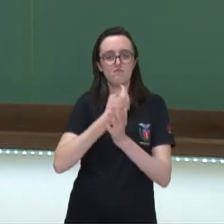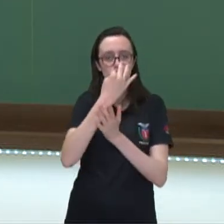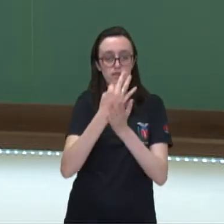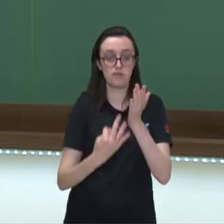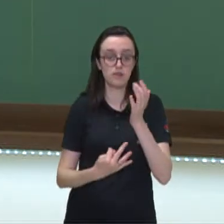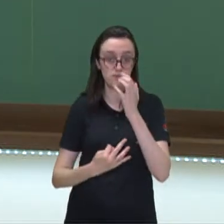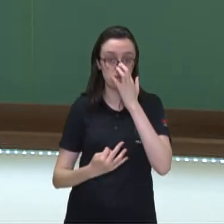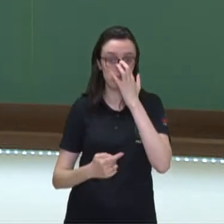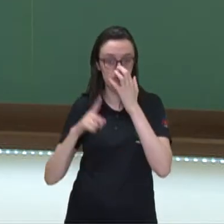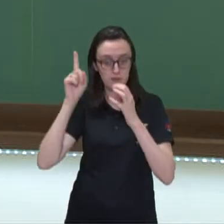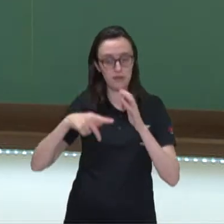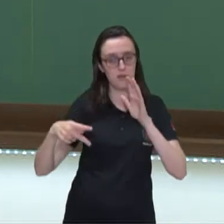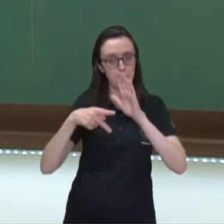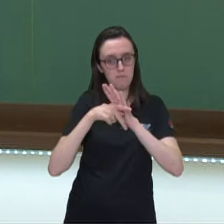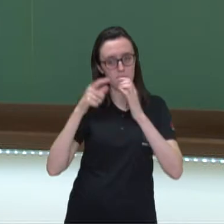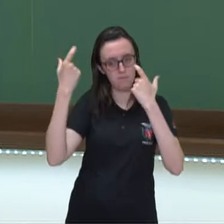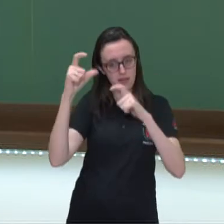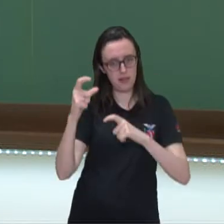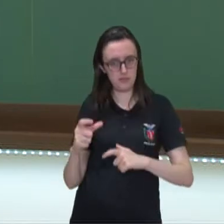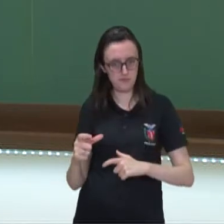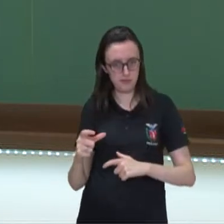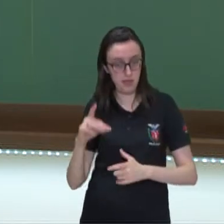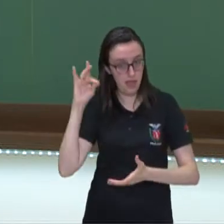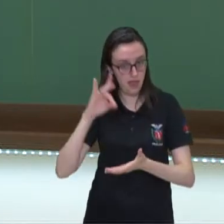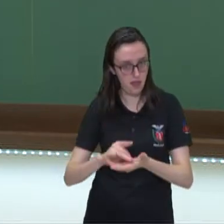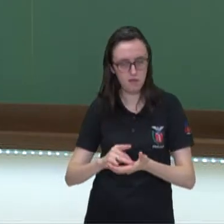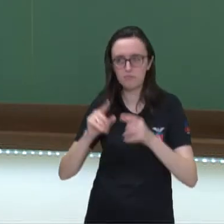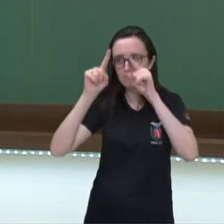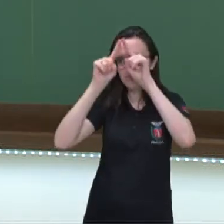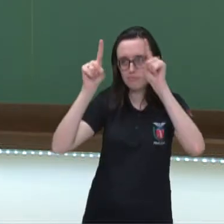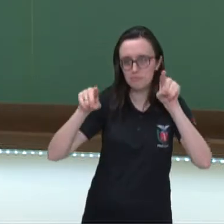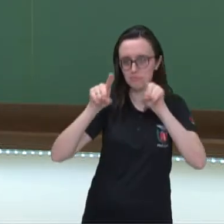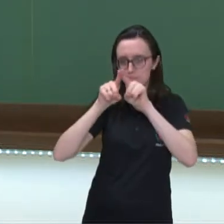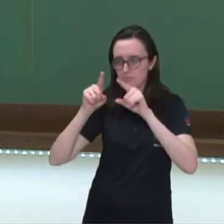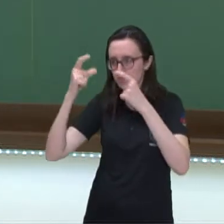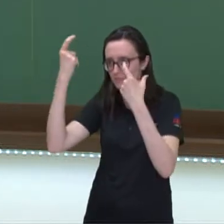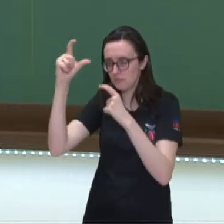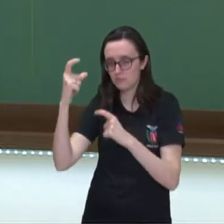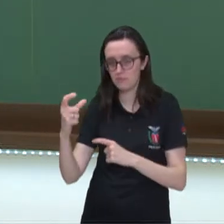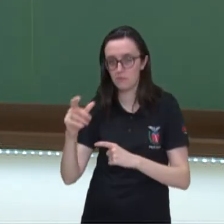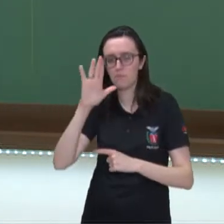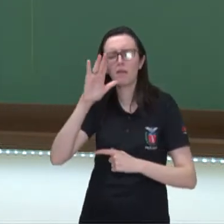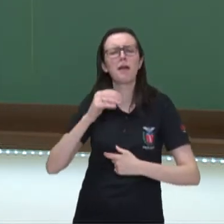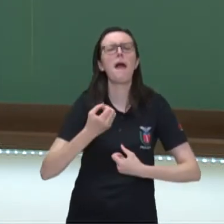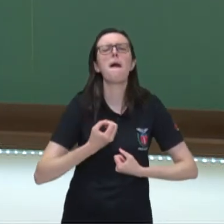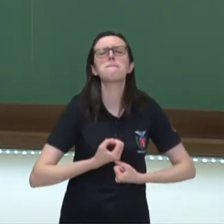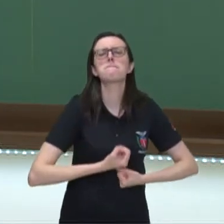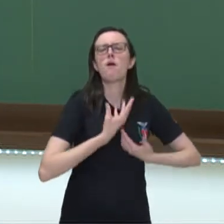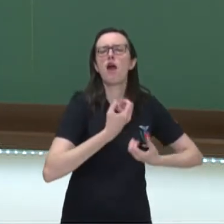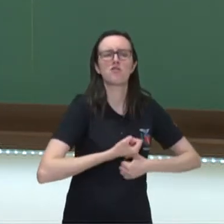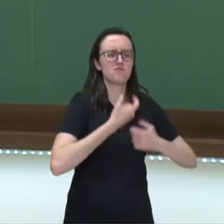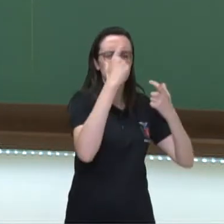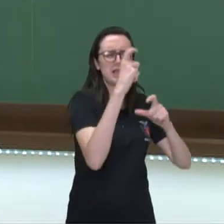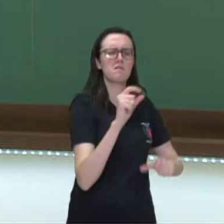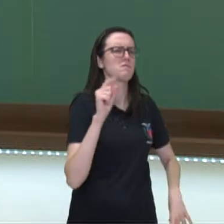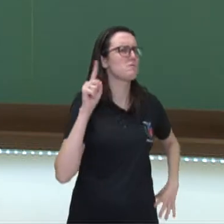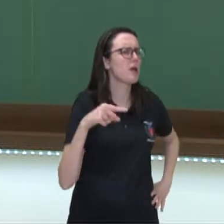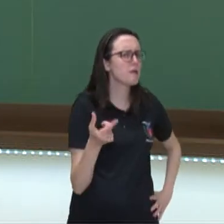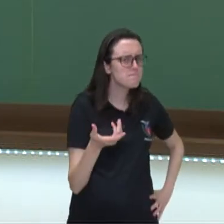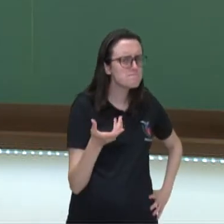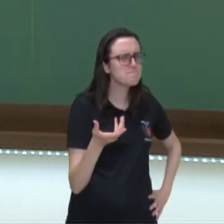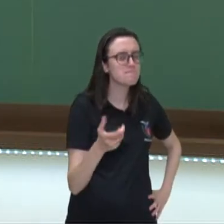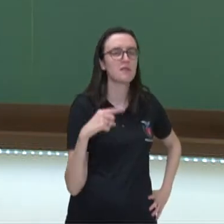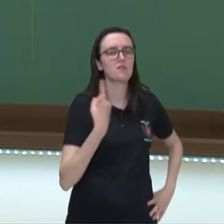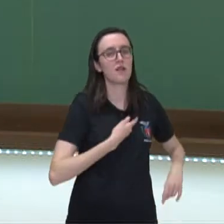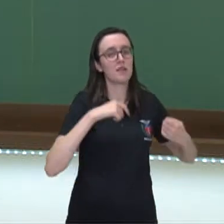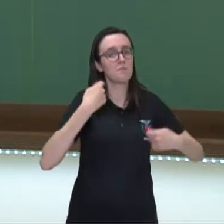texto, de classificados, certo? Agora, pensando assim, classificado poético, o que é? Então, nós temos